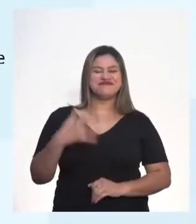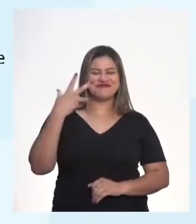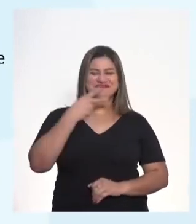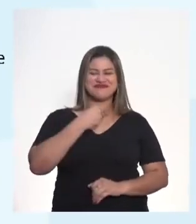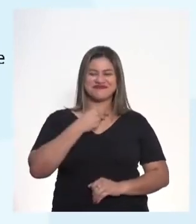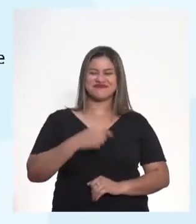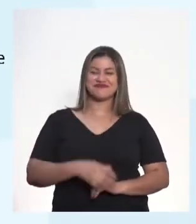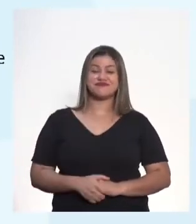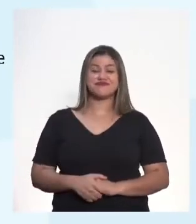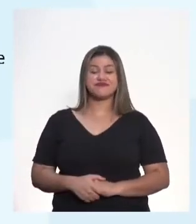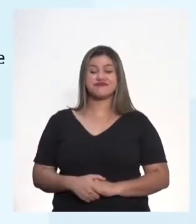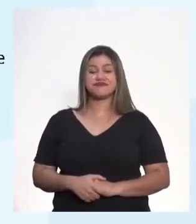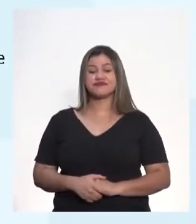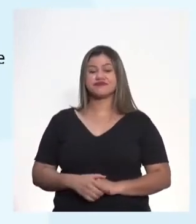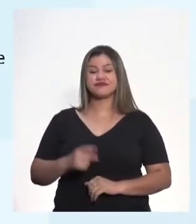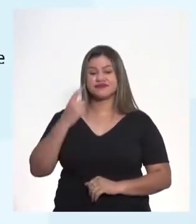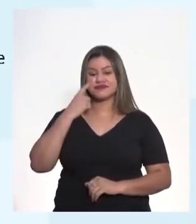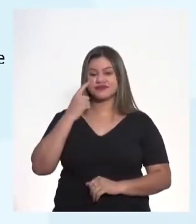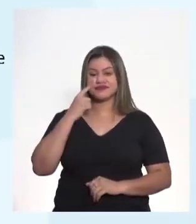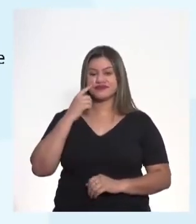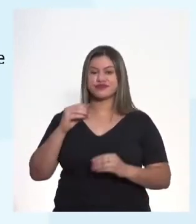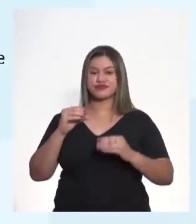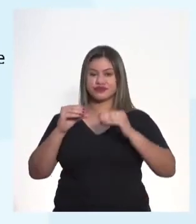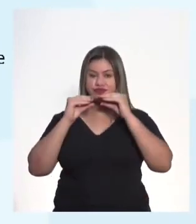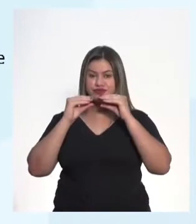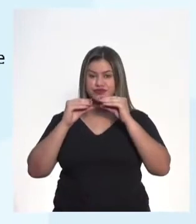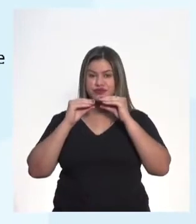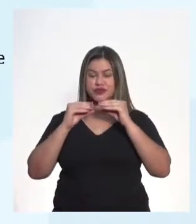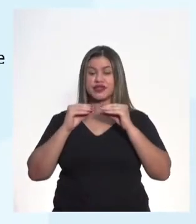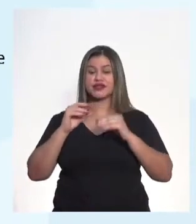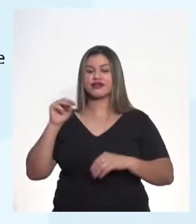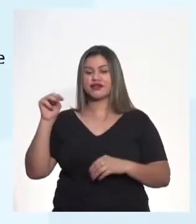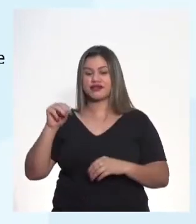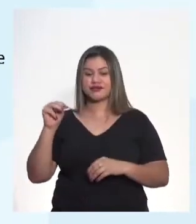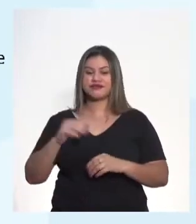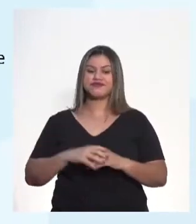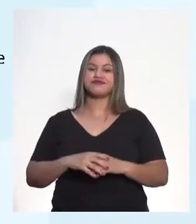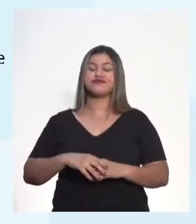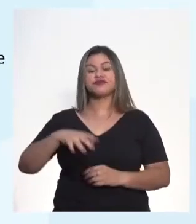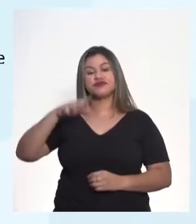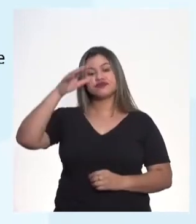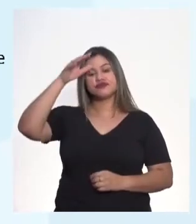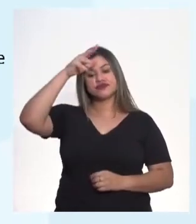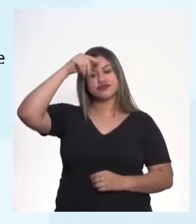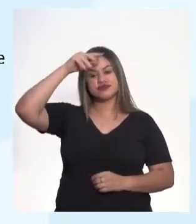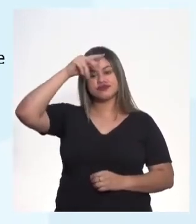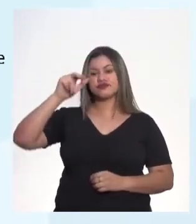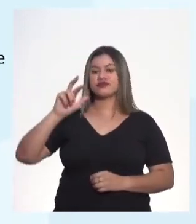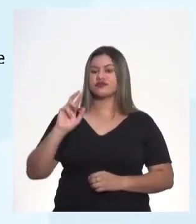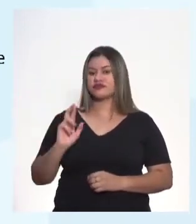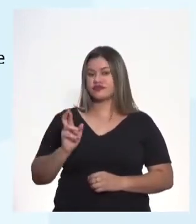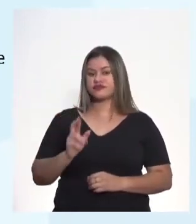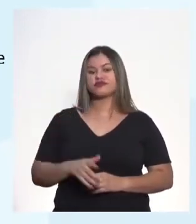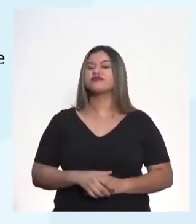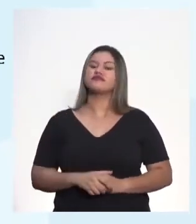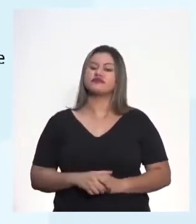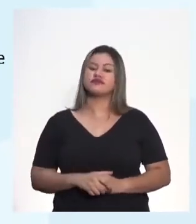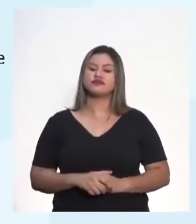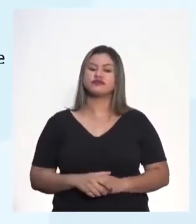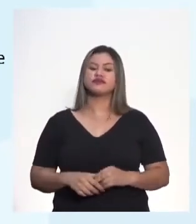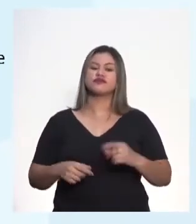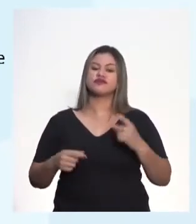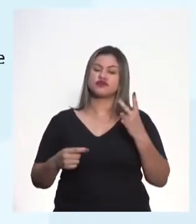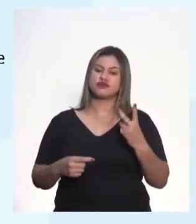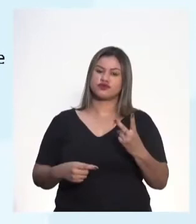então eu chamei o misto-quente dm e o refrigerante Dr e depois eu substituir né como é 12